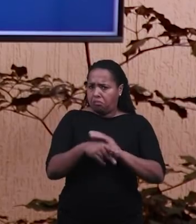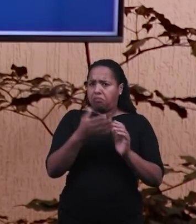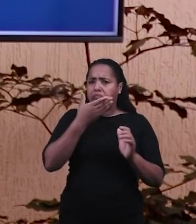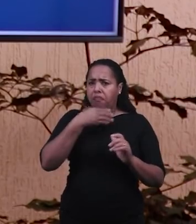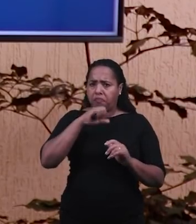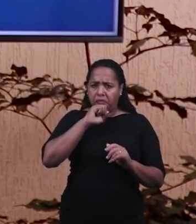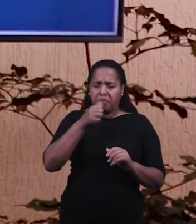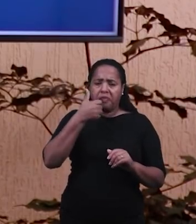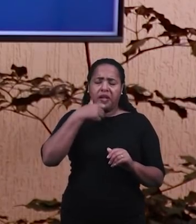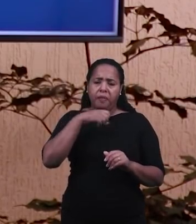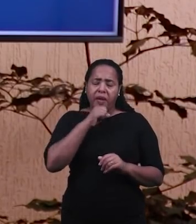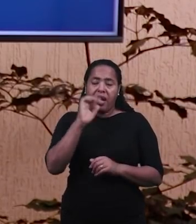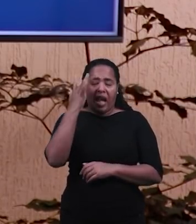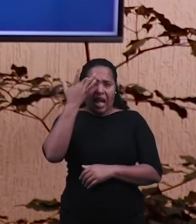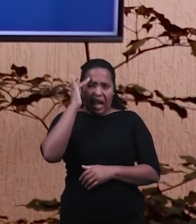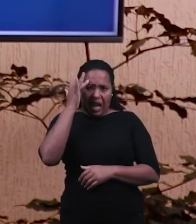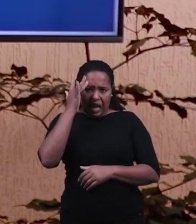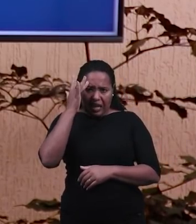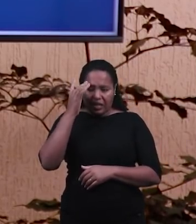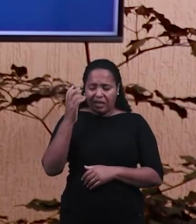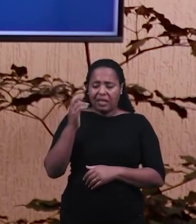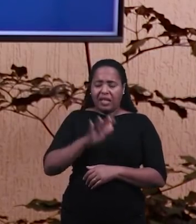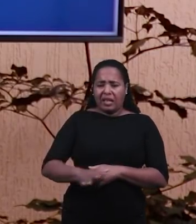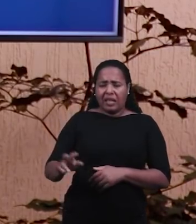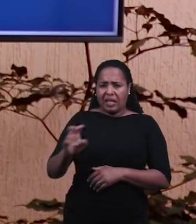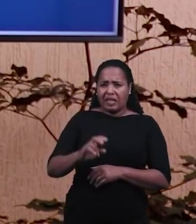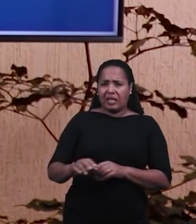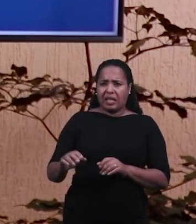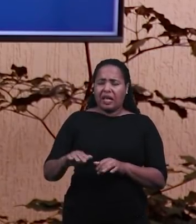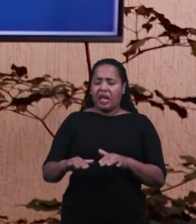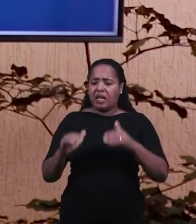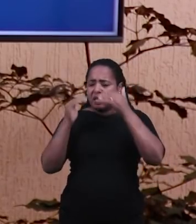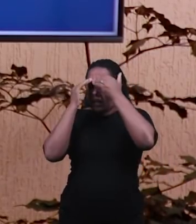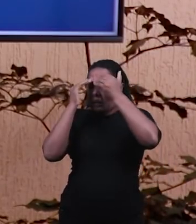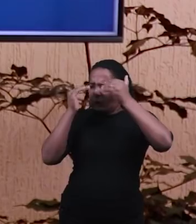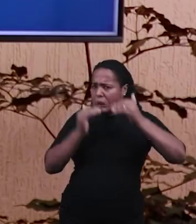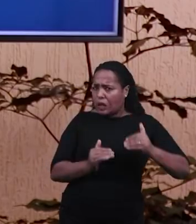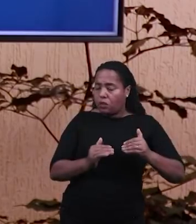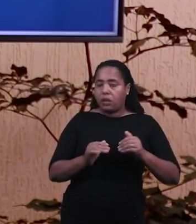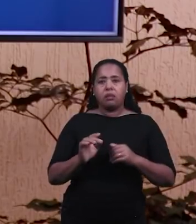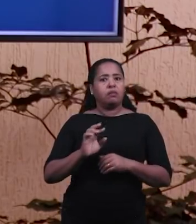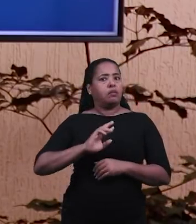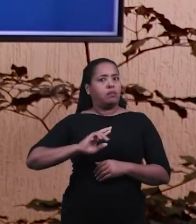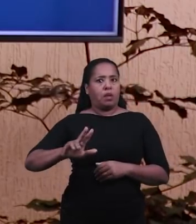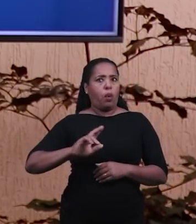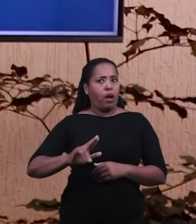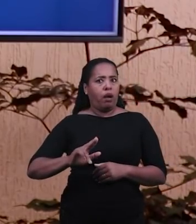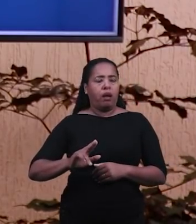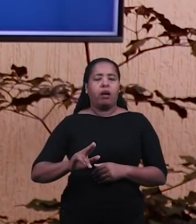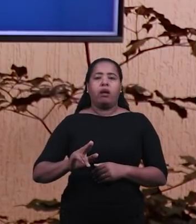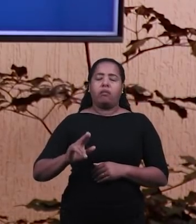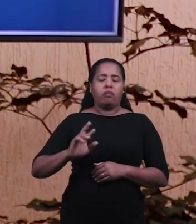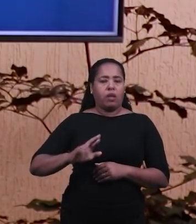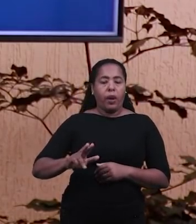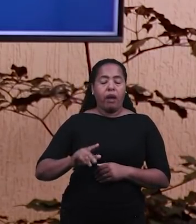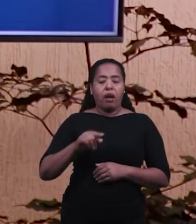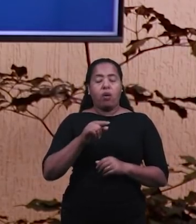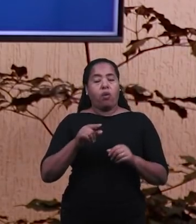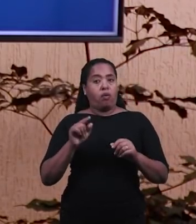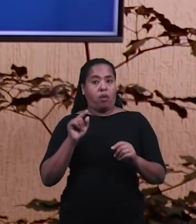que essas crianças elas são muito opositoras, desobedientes, mas na verdade elas não são. Elas não